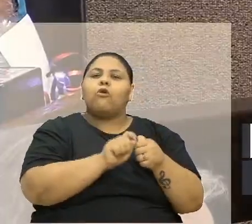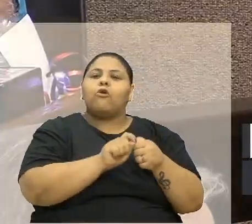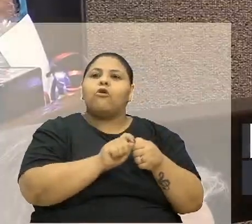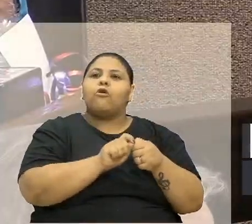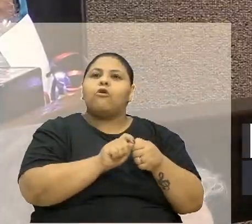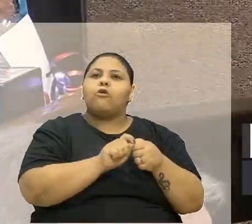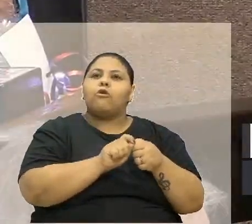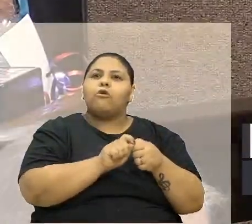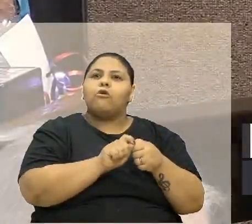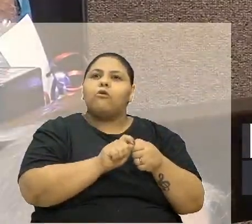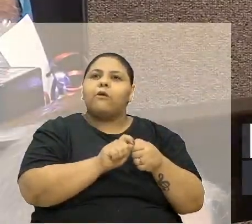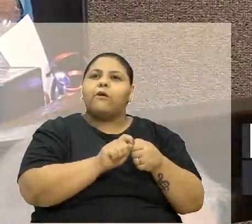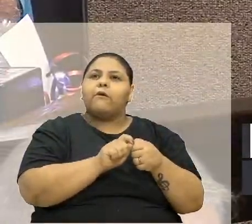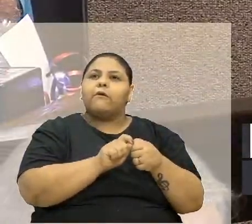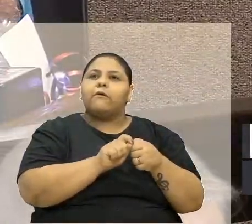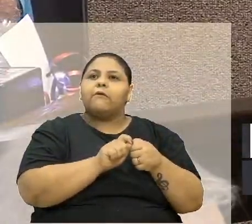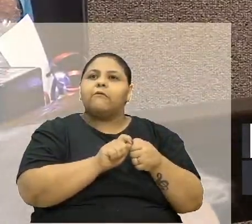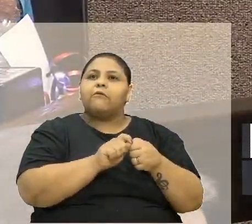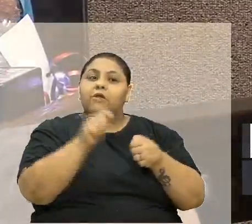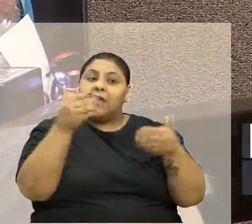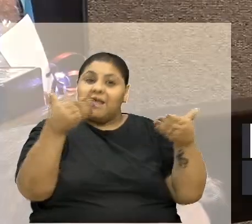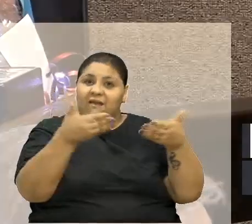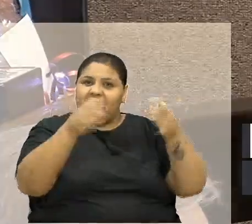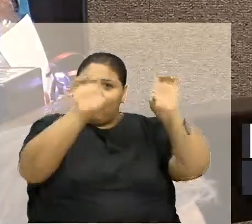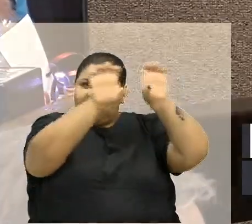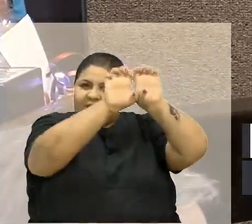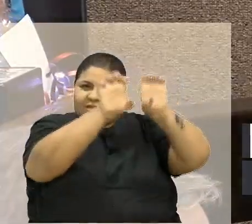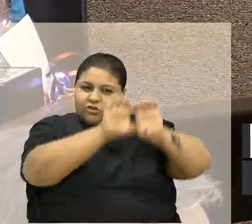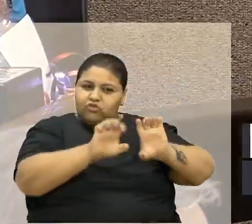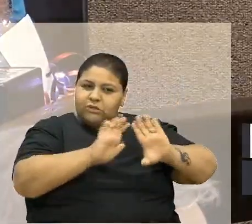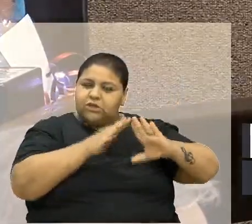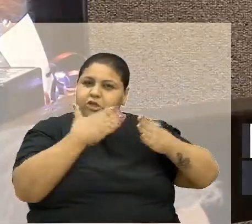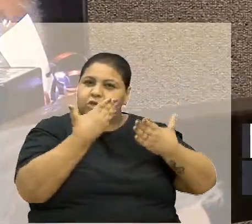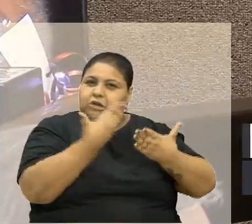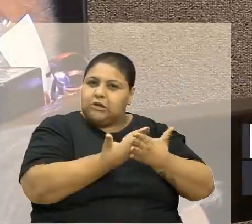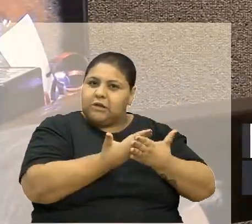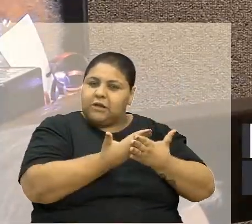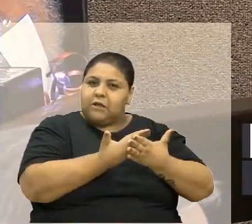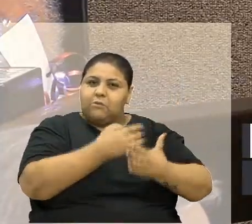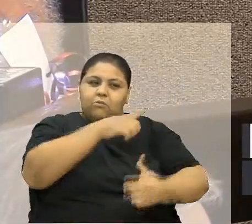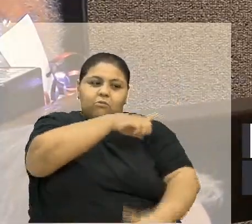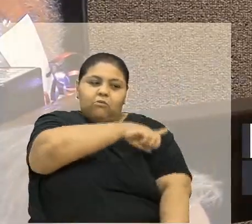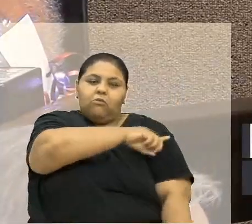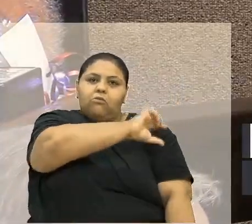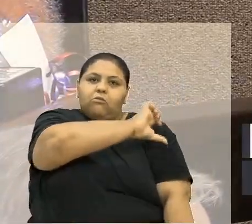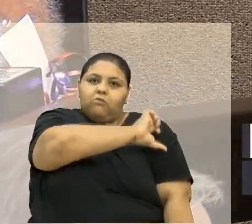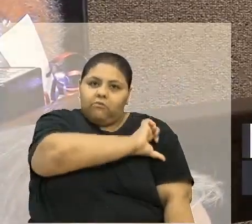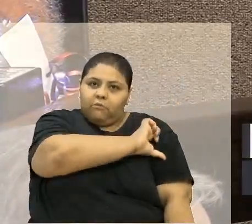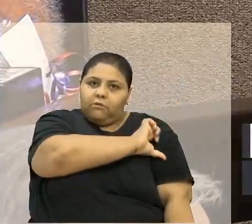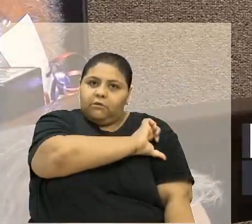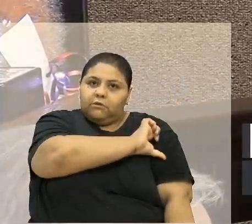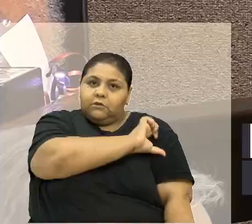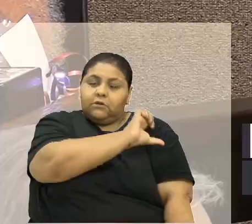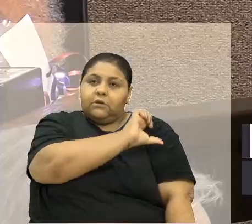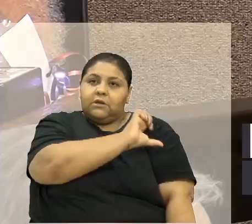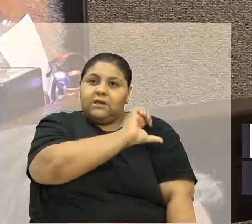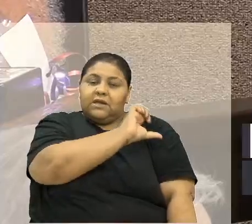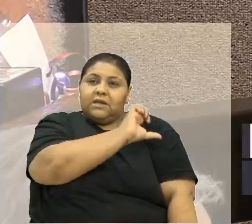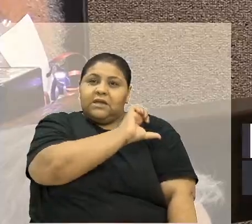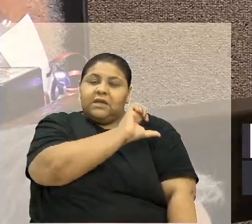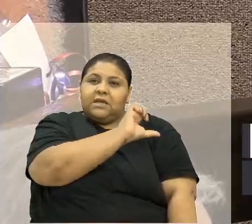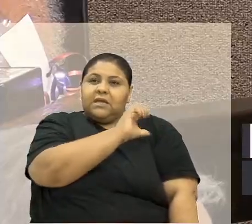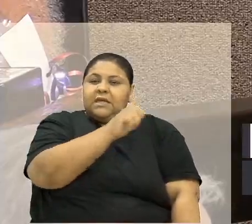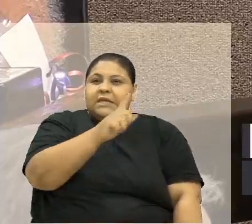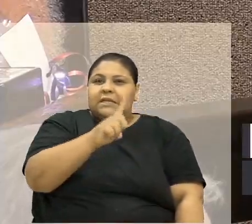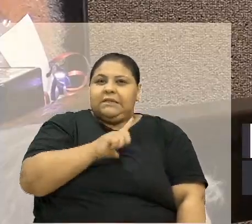que estas estruturas que nós temos hoje, de escolas de ensino fundamental, que suportem,